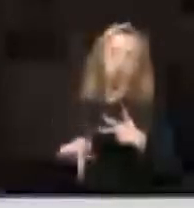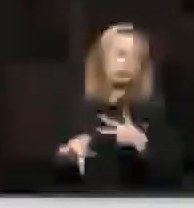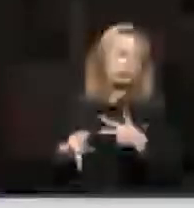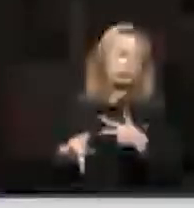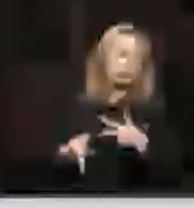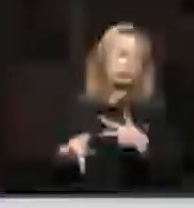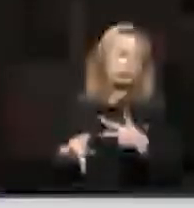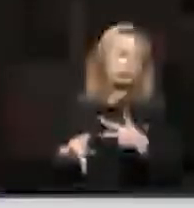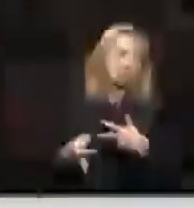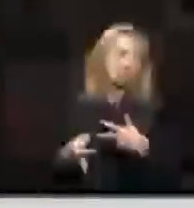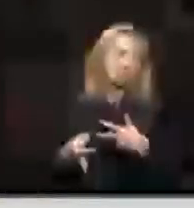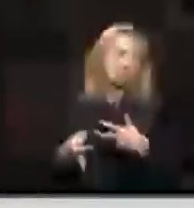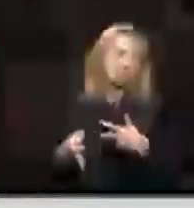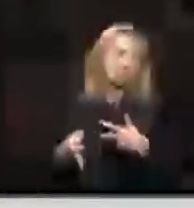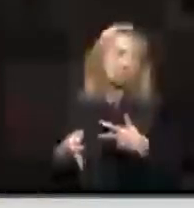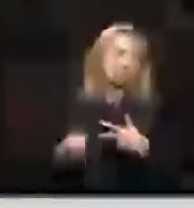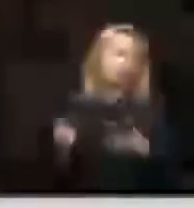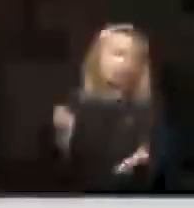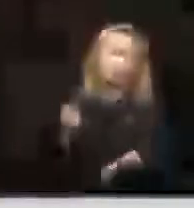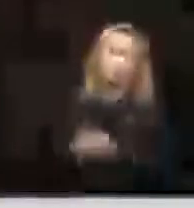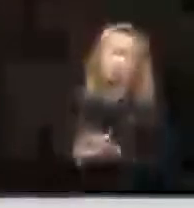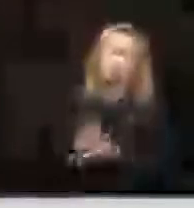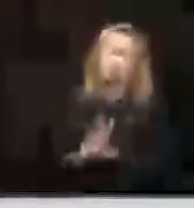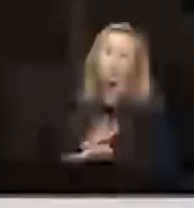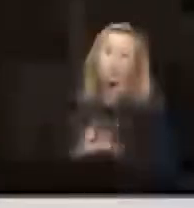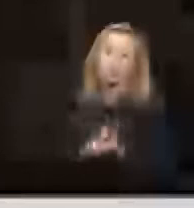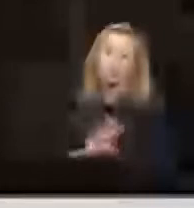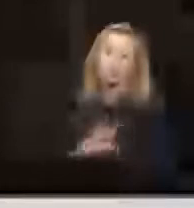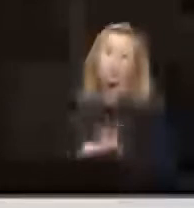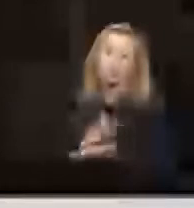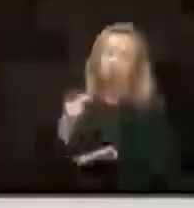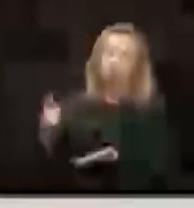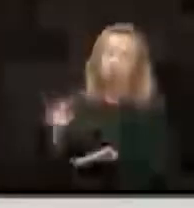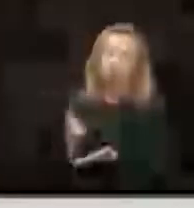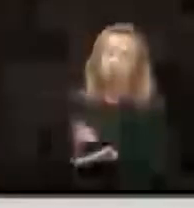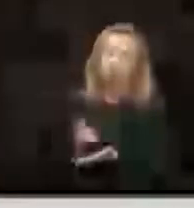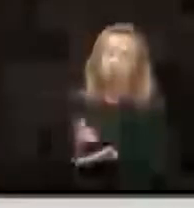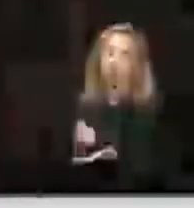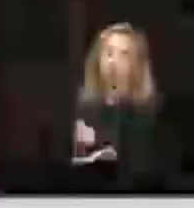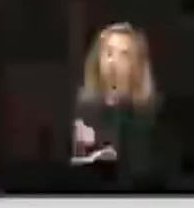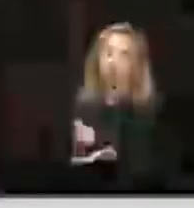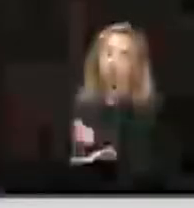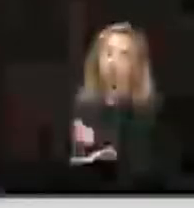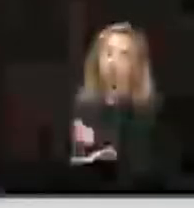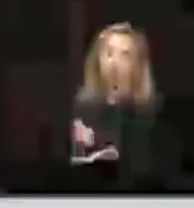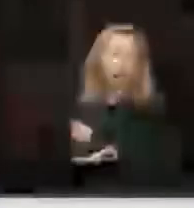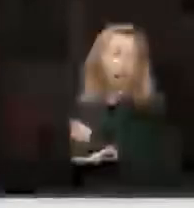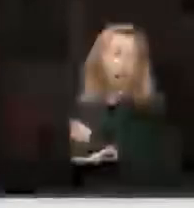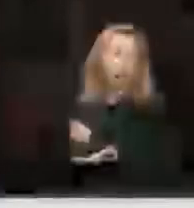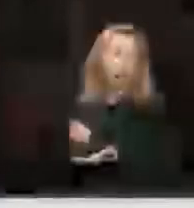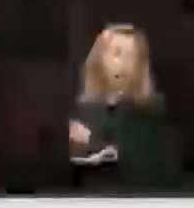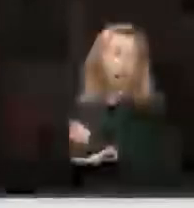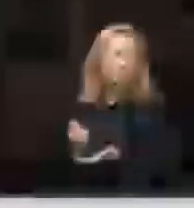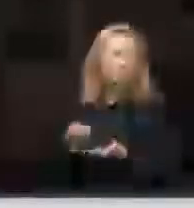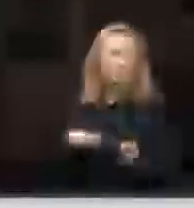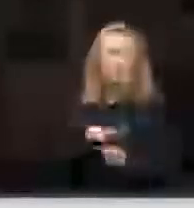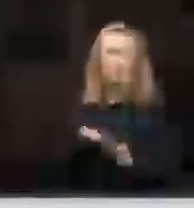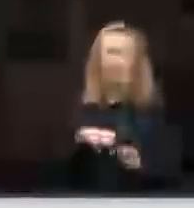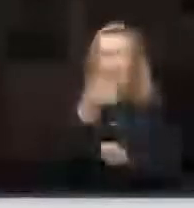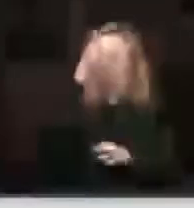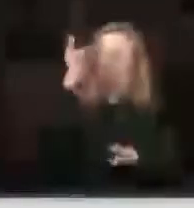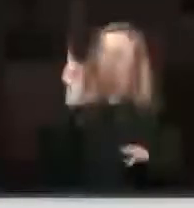não gasta 1 centavo do seu orçamento com a guarda dos presos. Nem 1